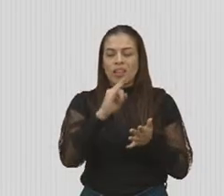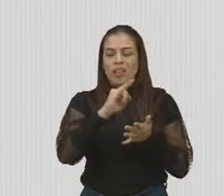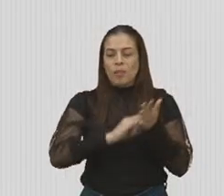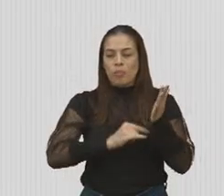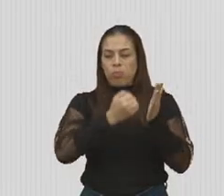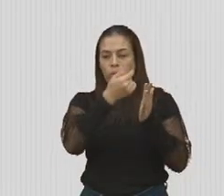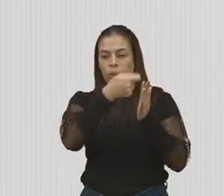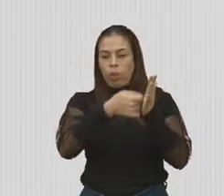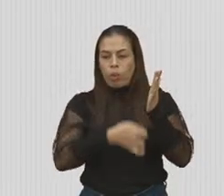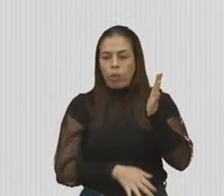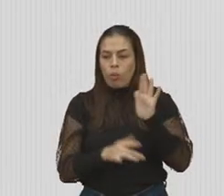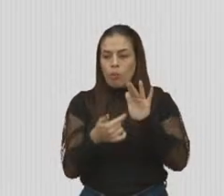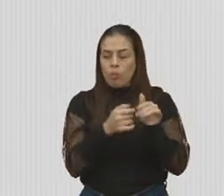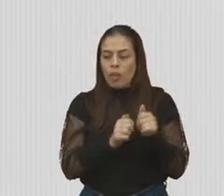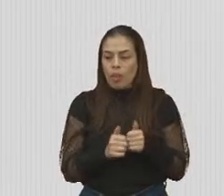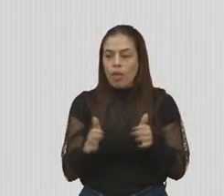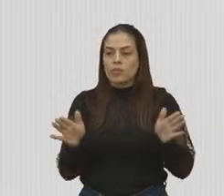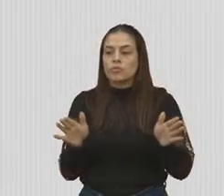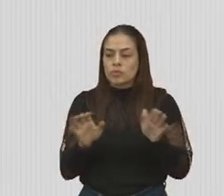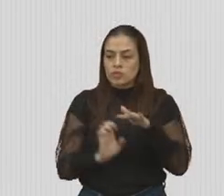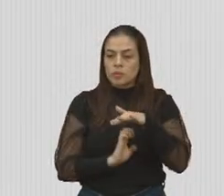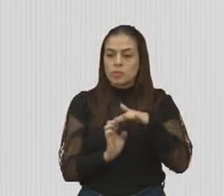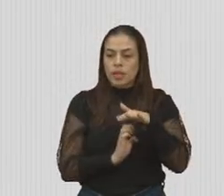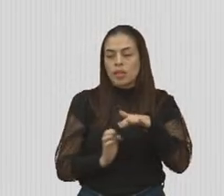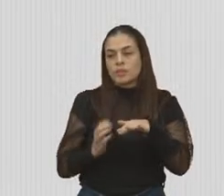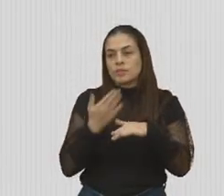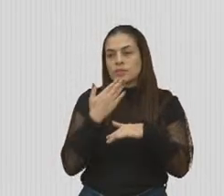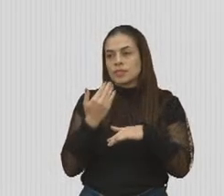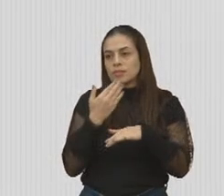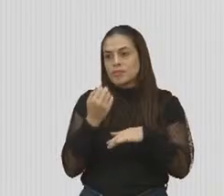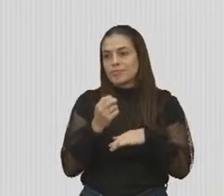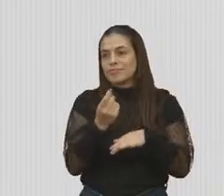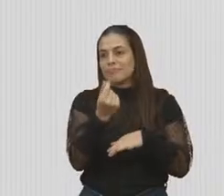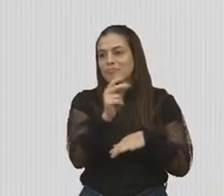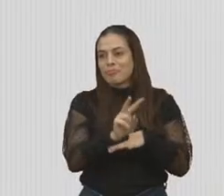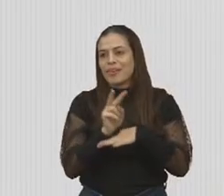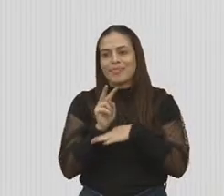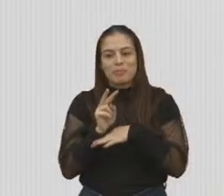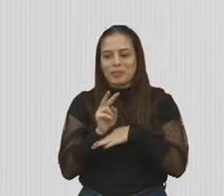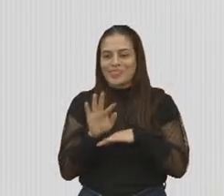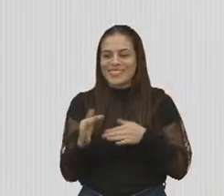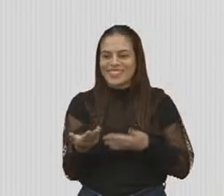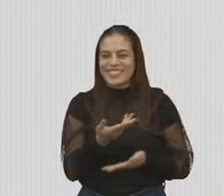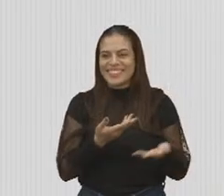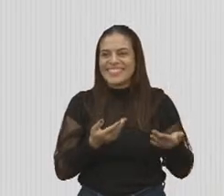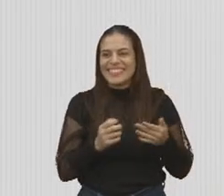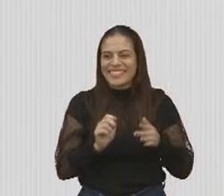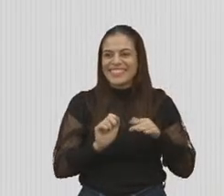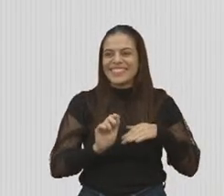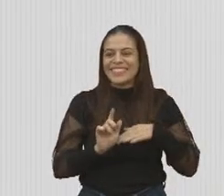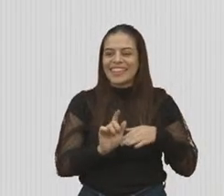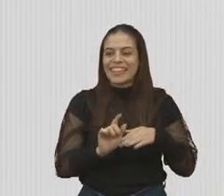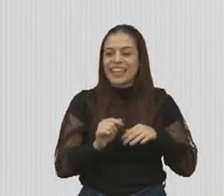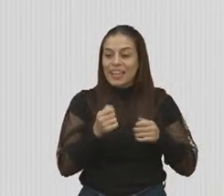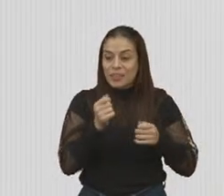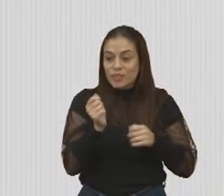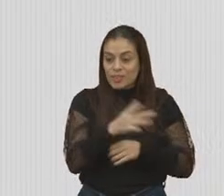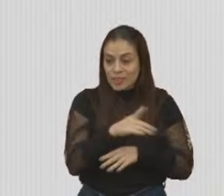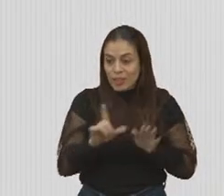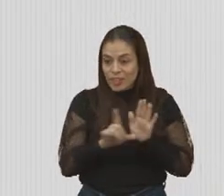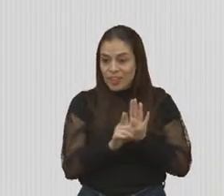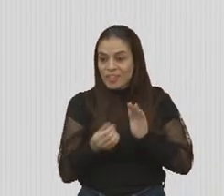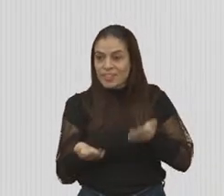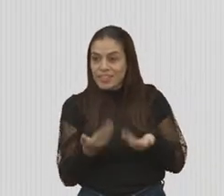abertura de empresas e facilitação de empréstimos, atualização da Lei de Incentivos Tributários e os roteiros turísticos. Pode